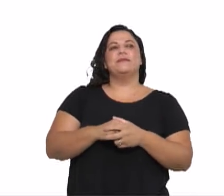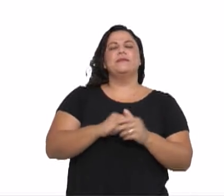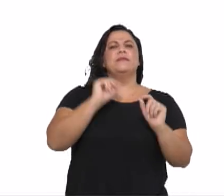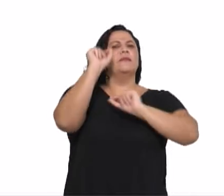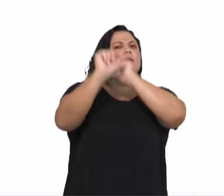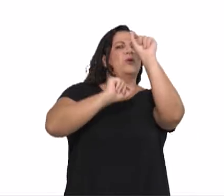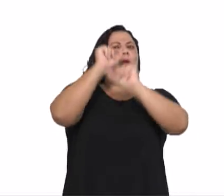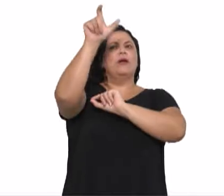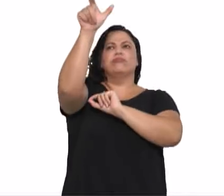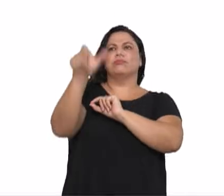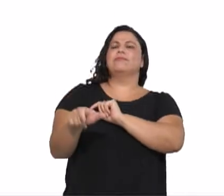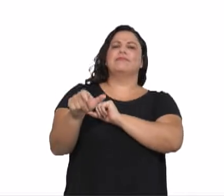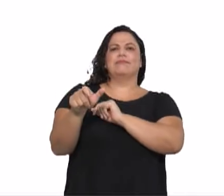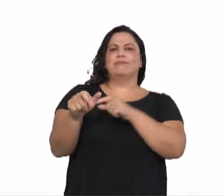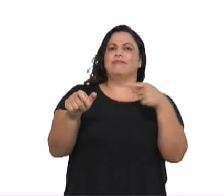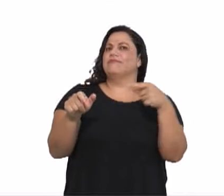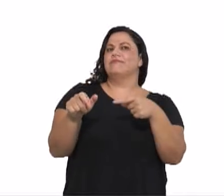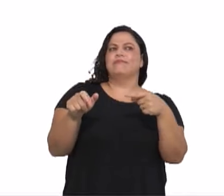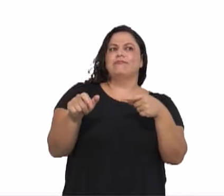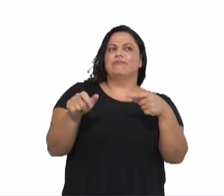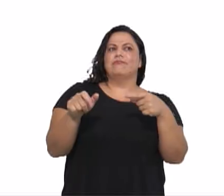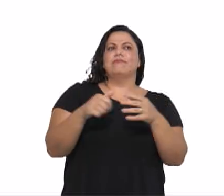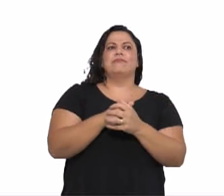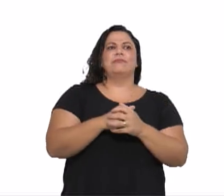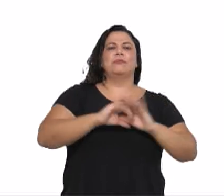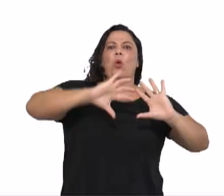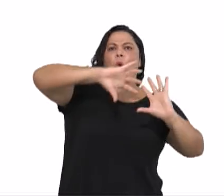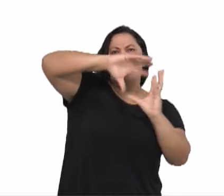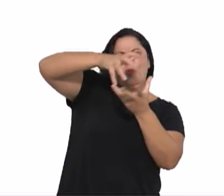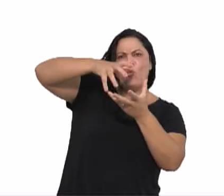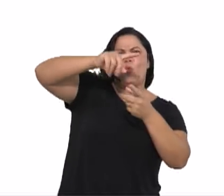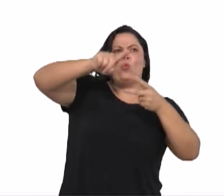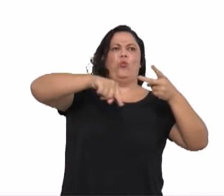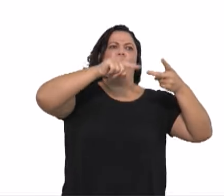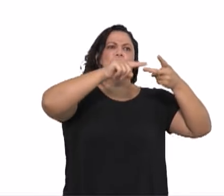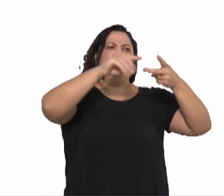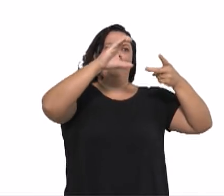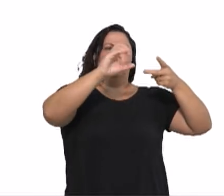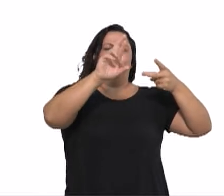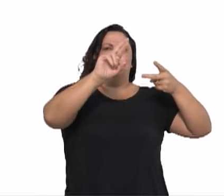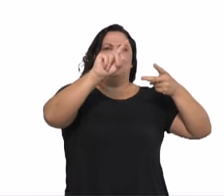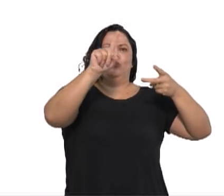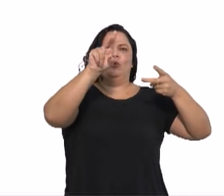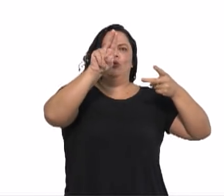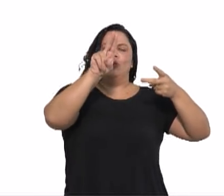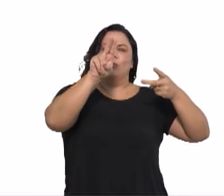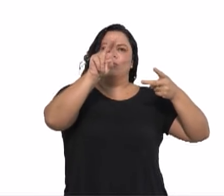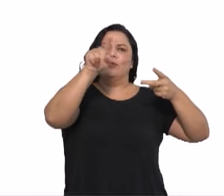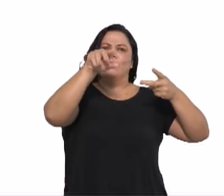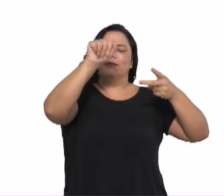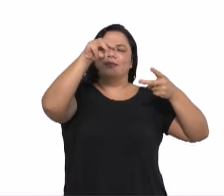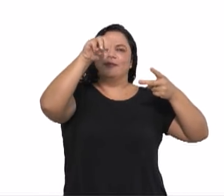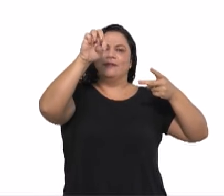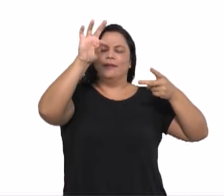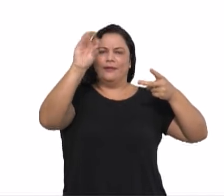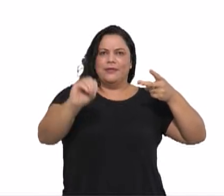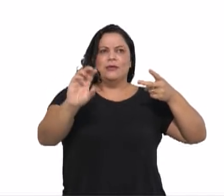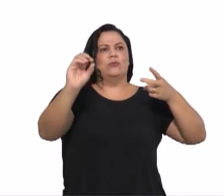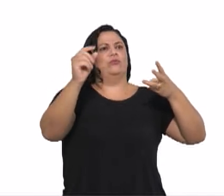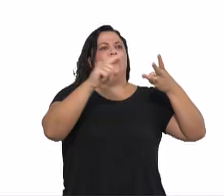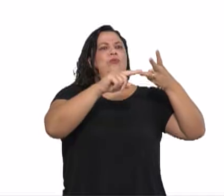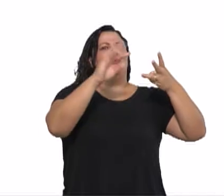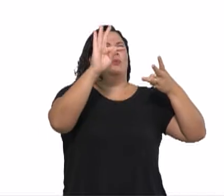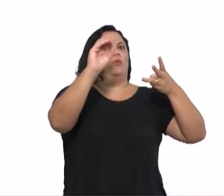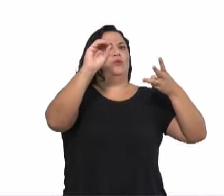Quais os sujeitos? O mundo, cruzamento, todo ou Maicon? Maicon.